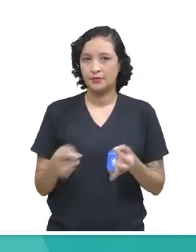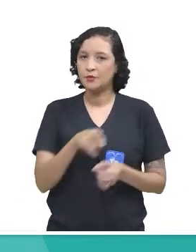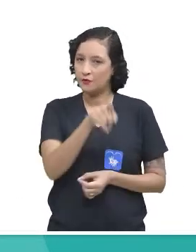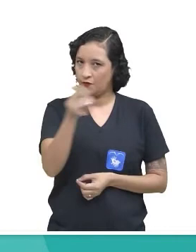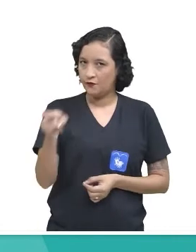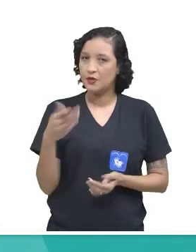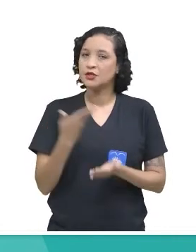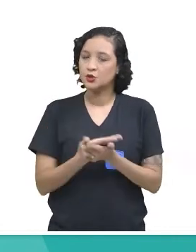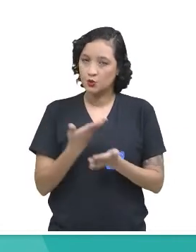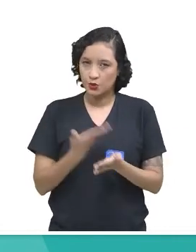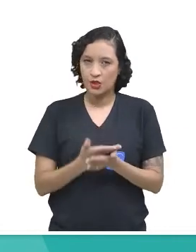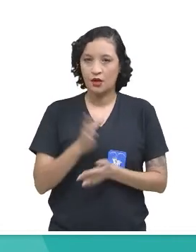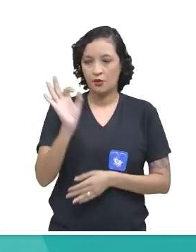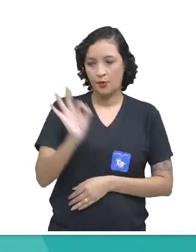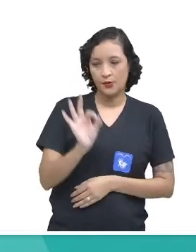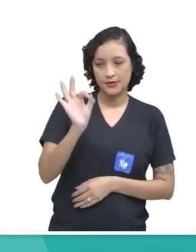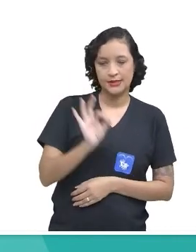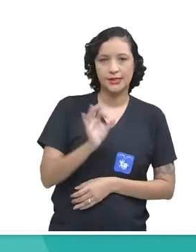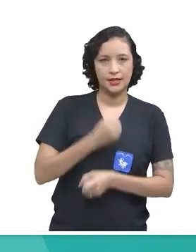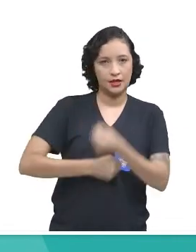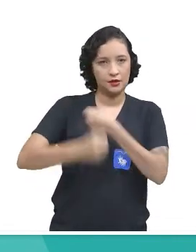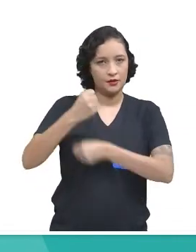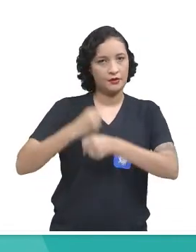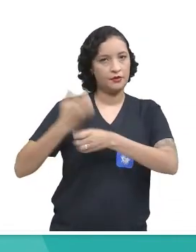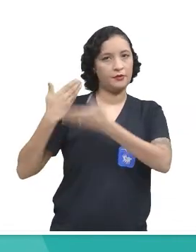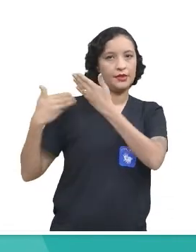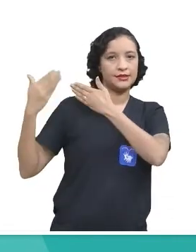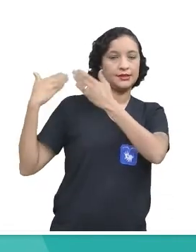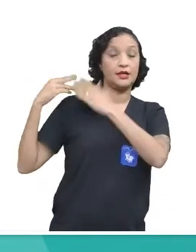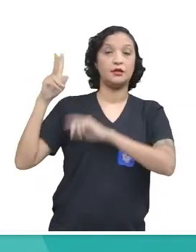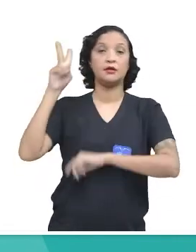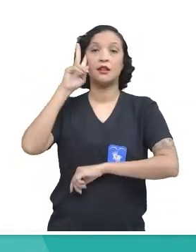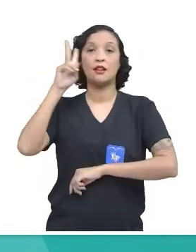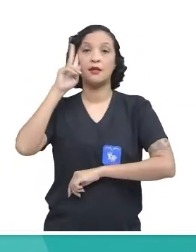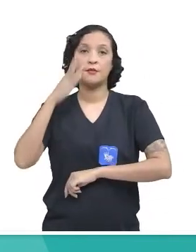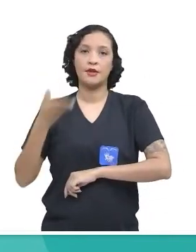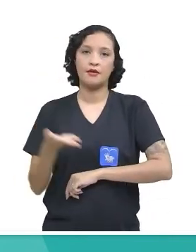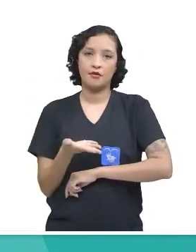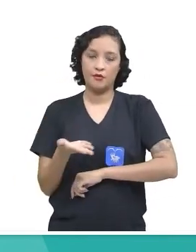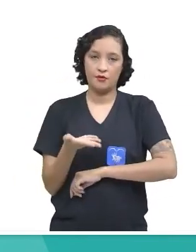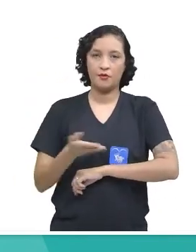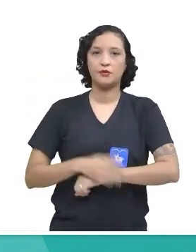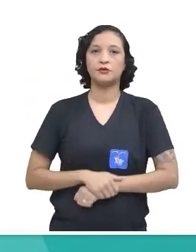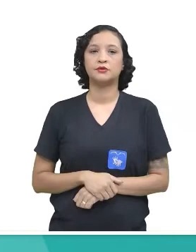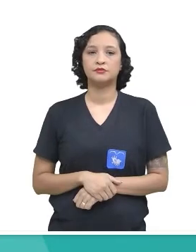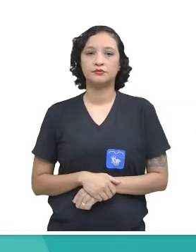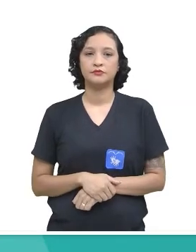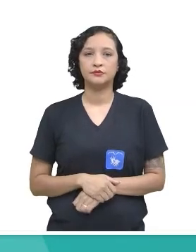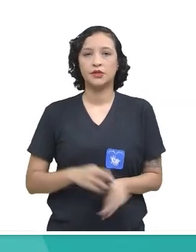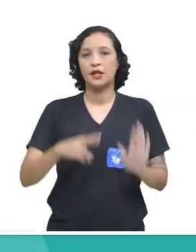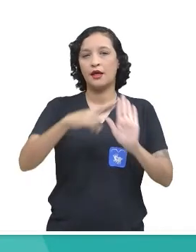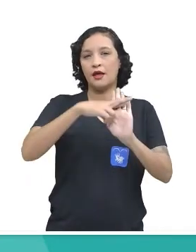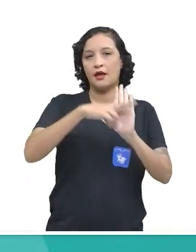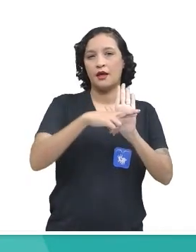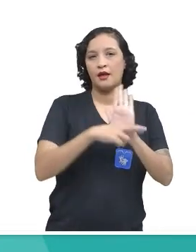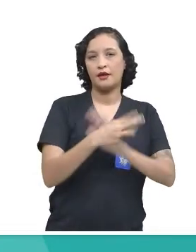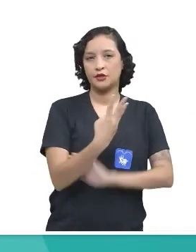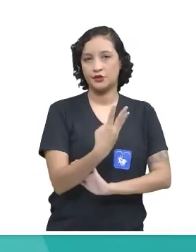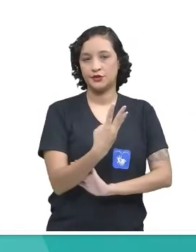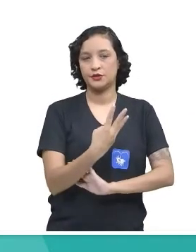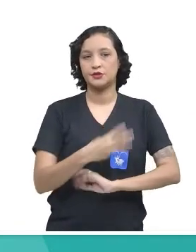estudaram porcentagem aí no ano anterior, né? Mas a gente vai relembrar aqui, tá bom? Através de regra de 3. Então vamos aos